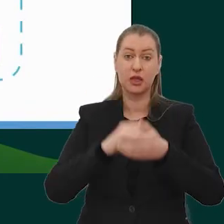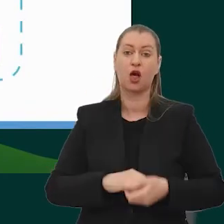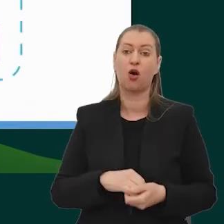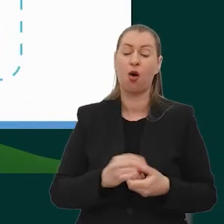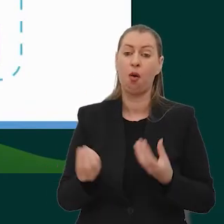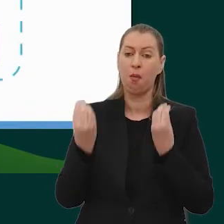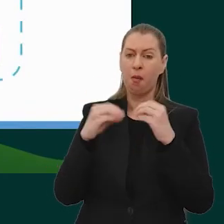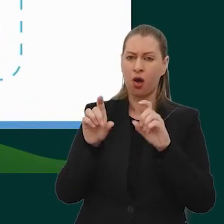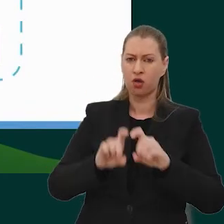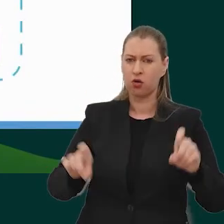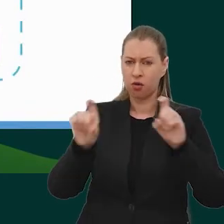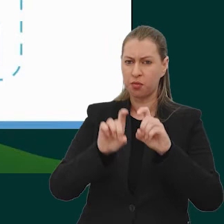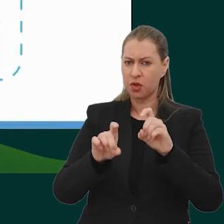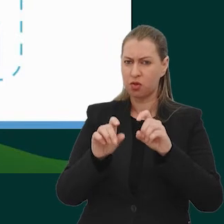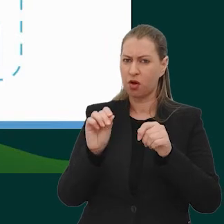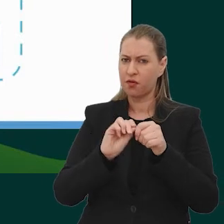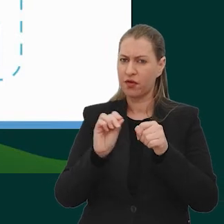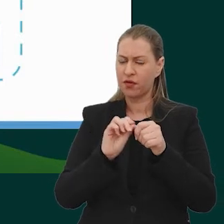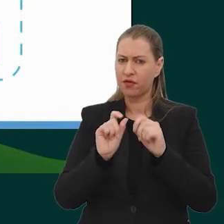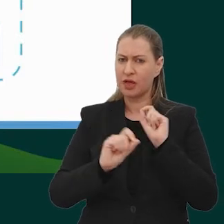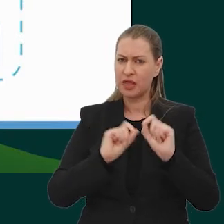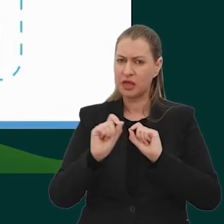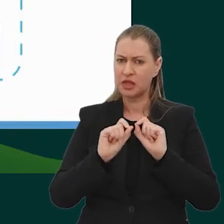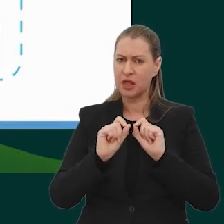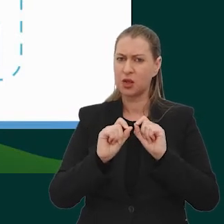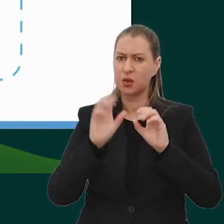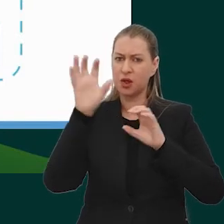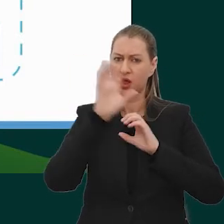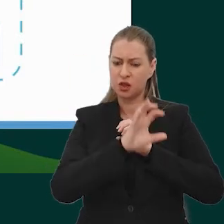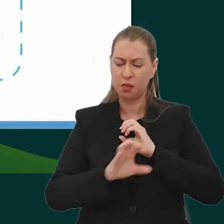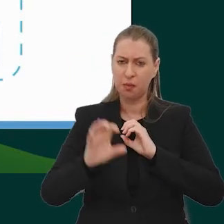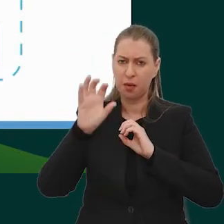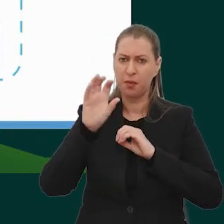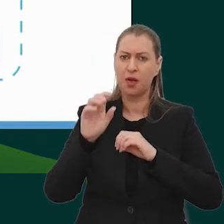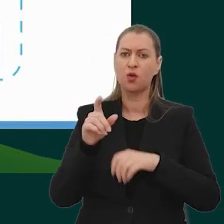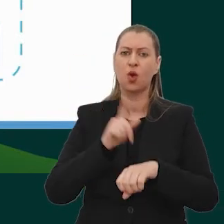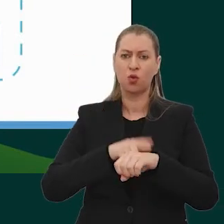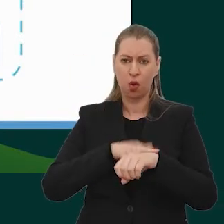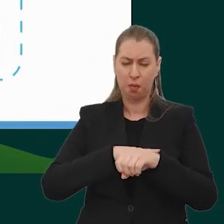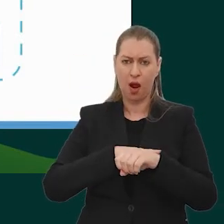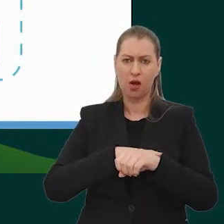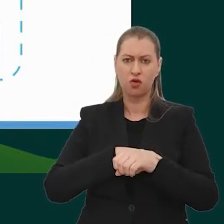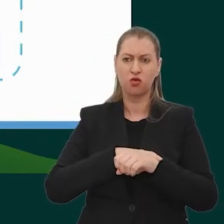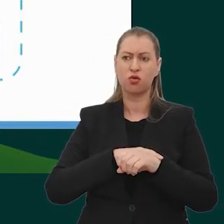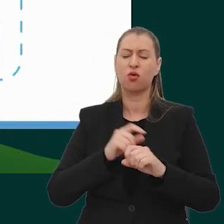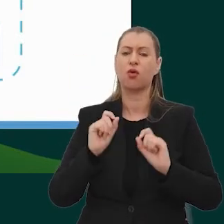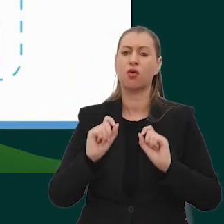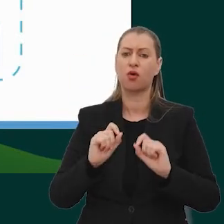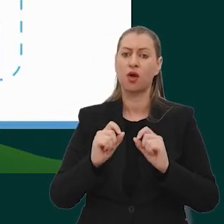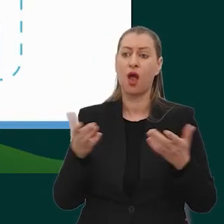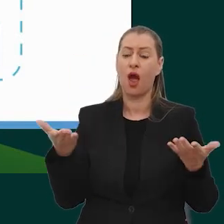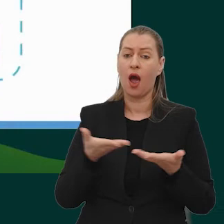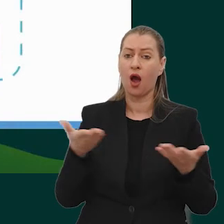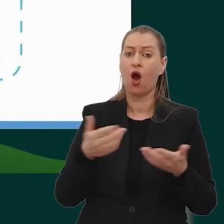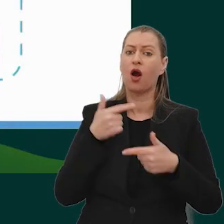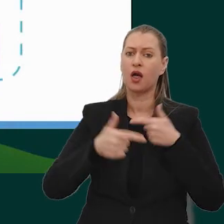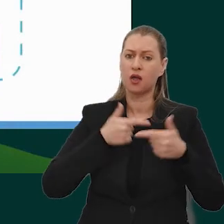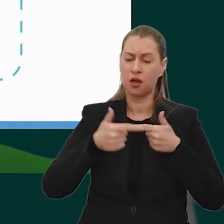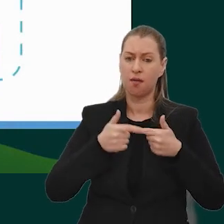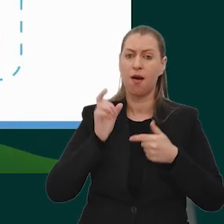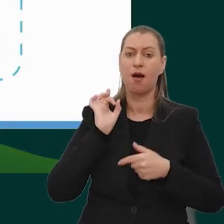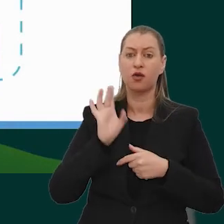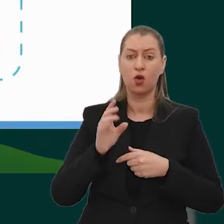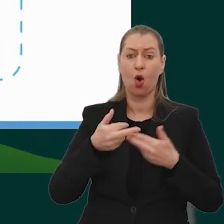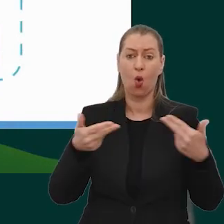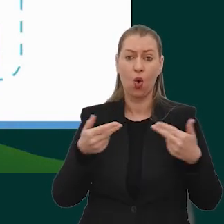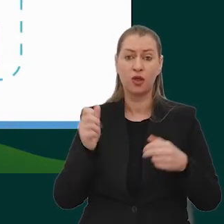passa para o computador, ele vai fazendo esses pequenos mapeamentos automáticos, não mais regras, não esqueçam, agora a gente trabalha só com